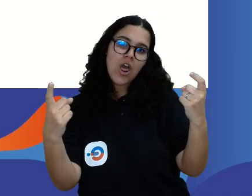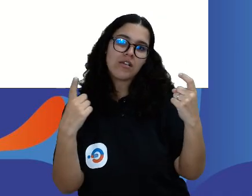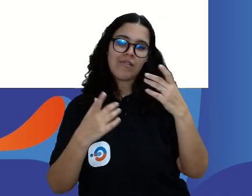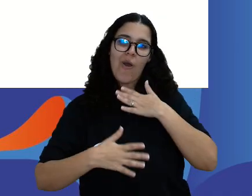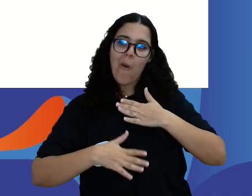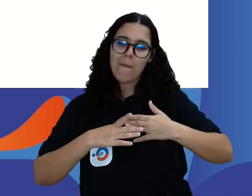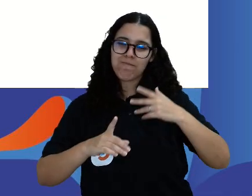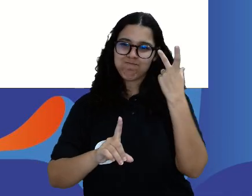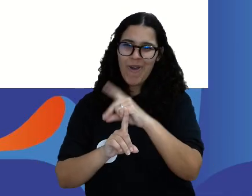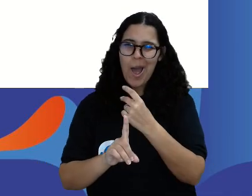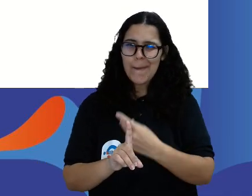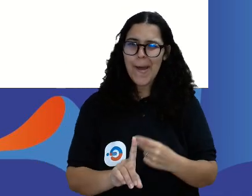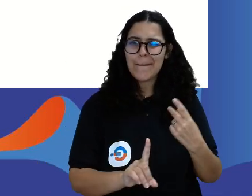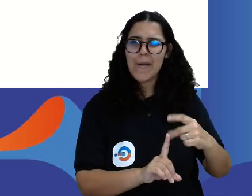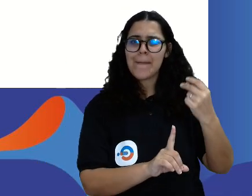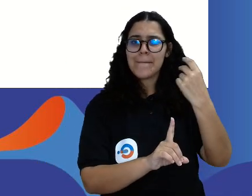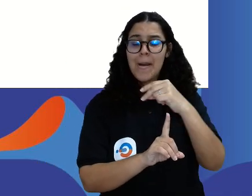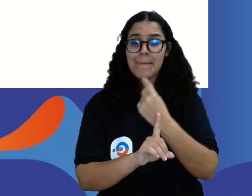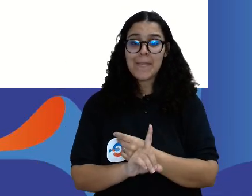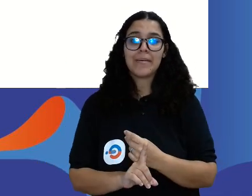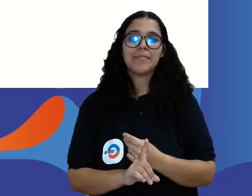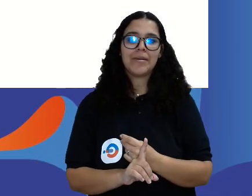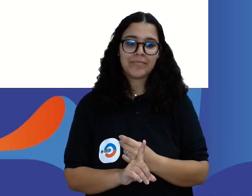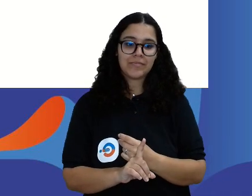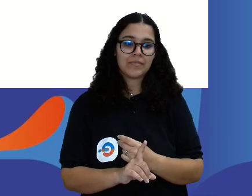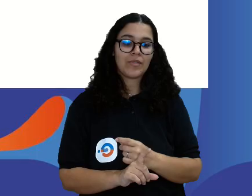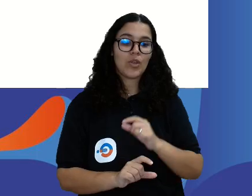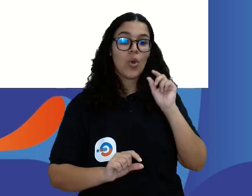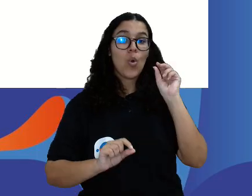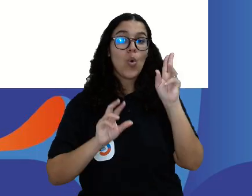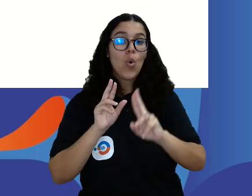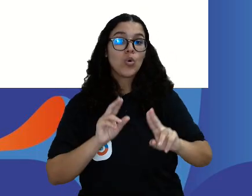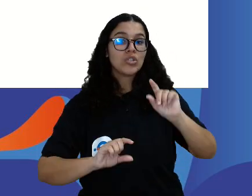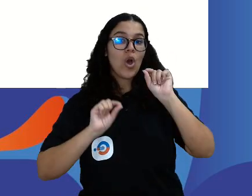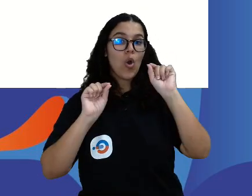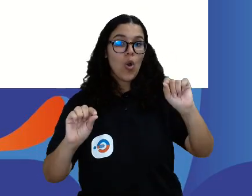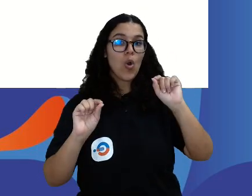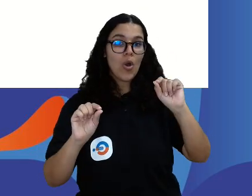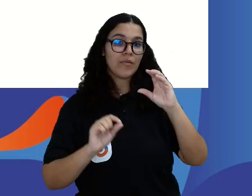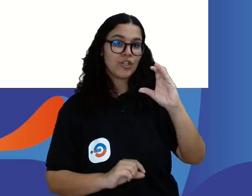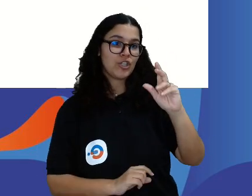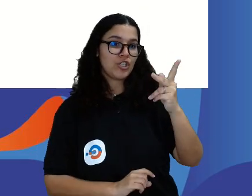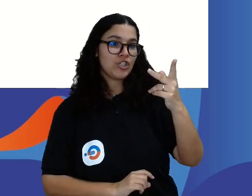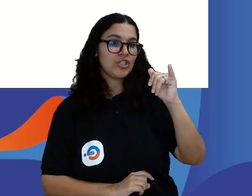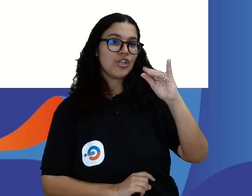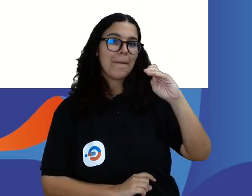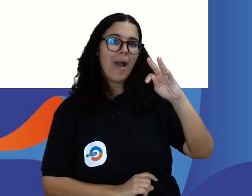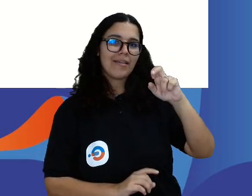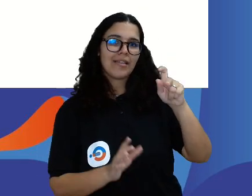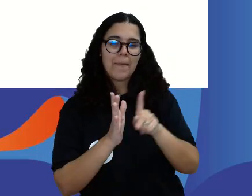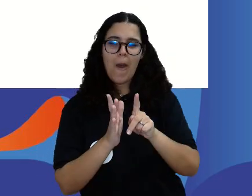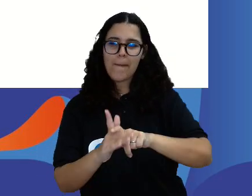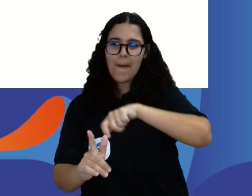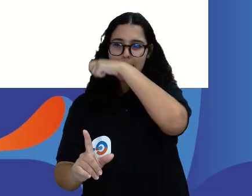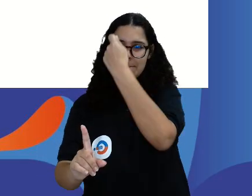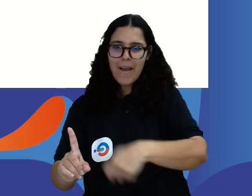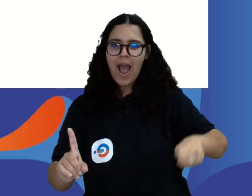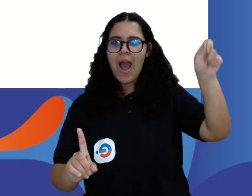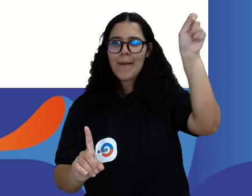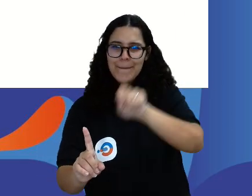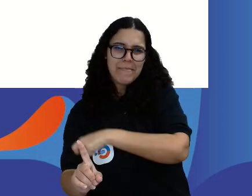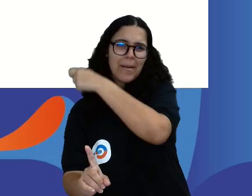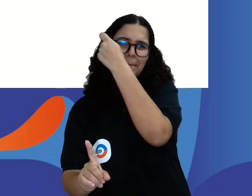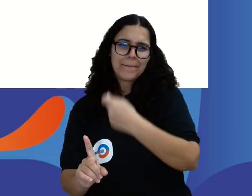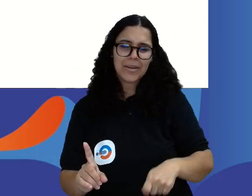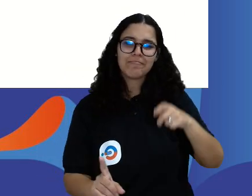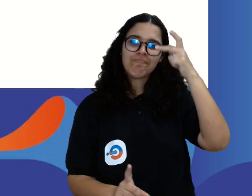dentre os quais o mais comum era o uso, né, das chibatadas, né? Então, nesse sentido, a